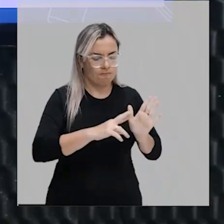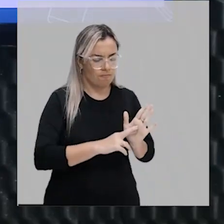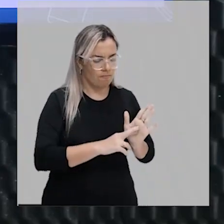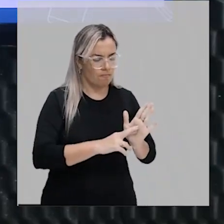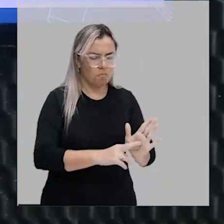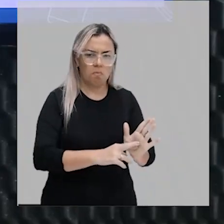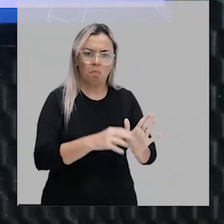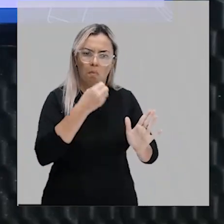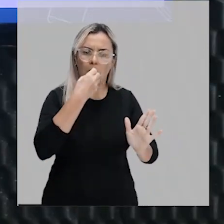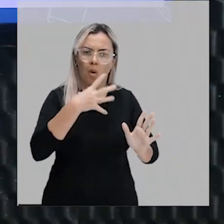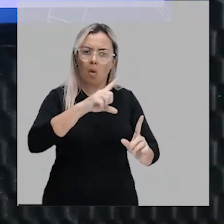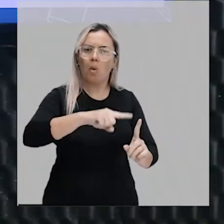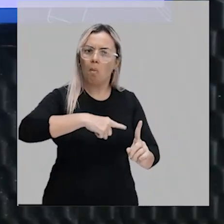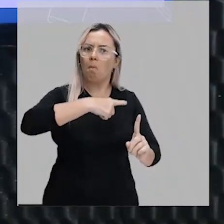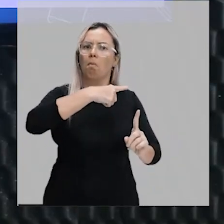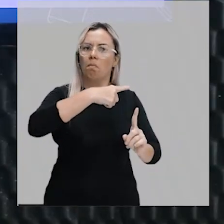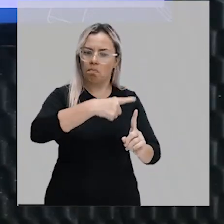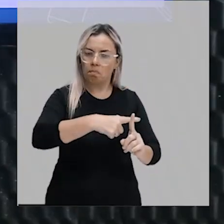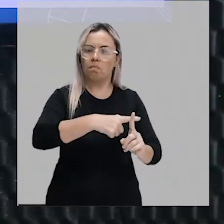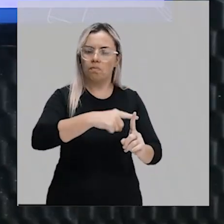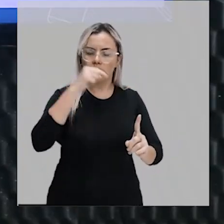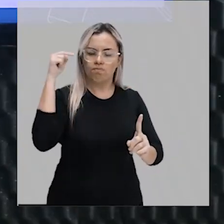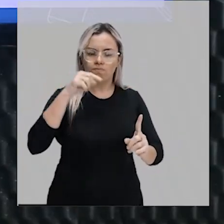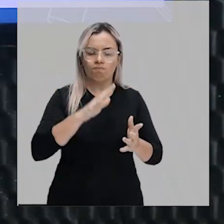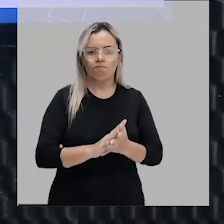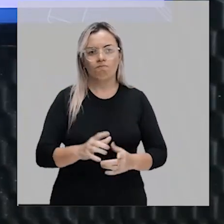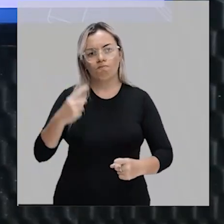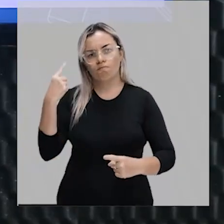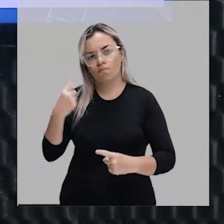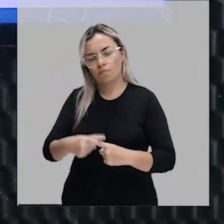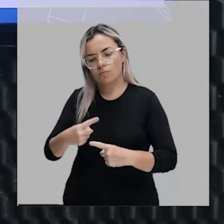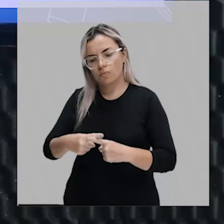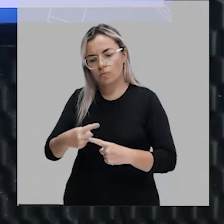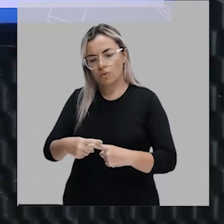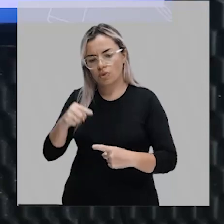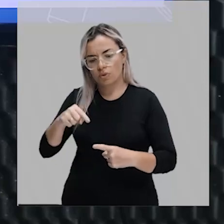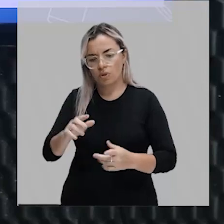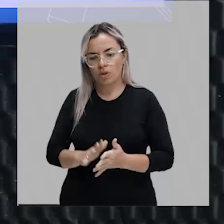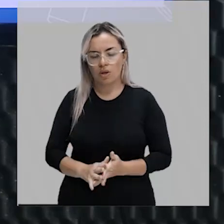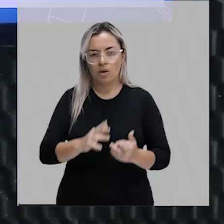representa algo muito positivo, porque ela vai acabar sendo